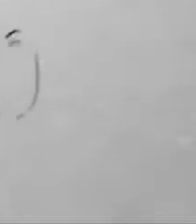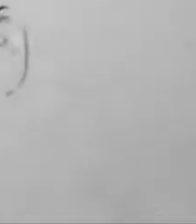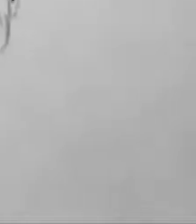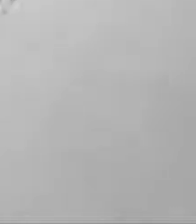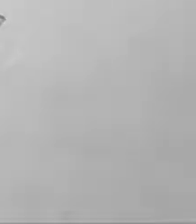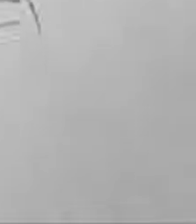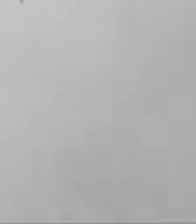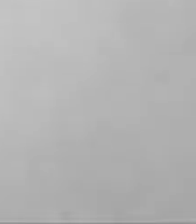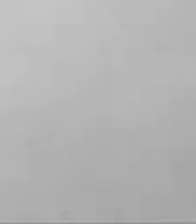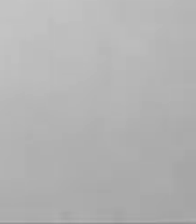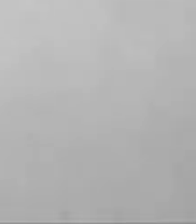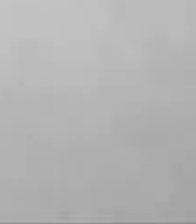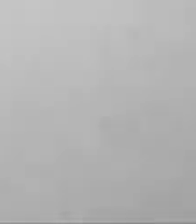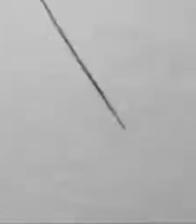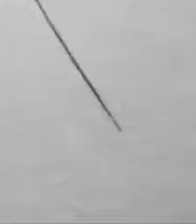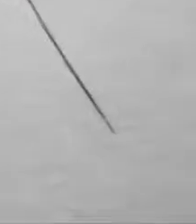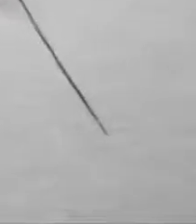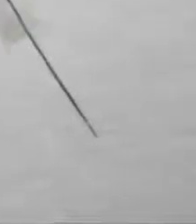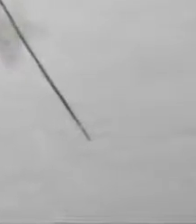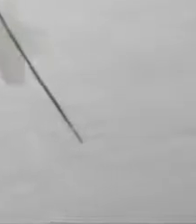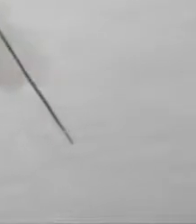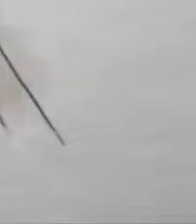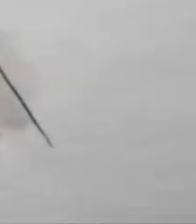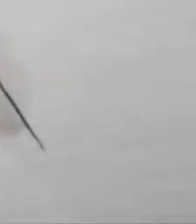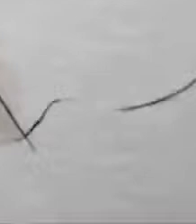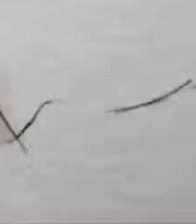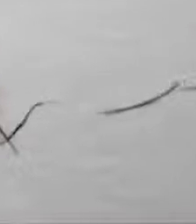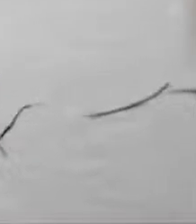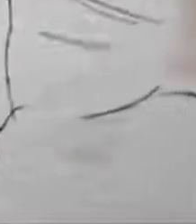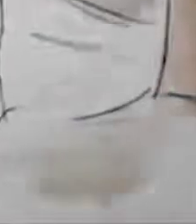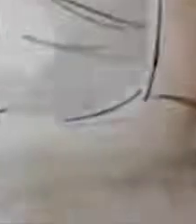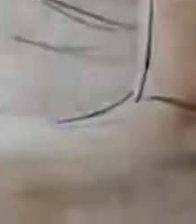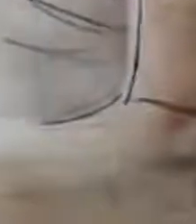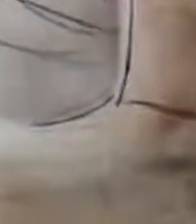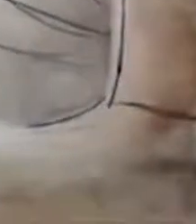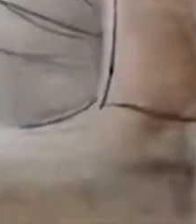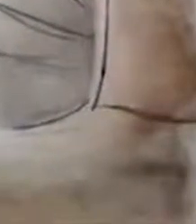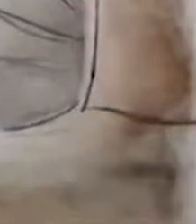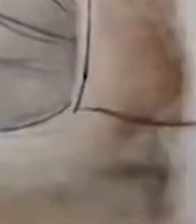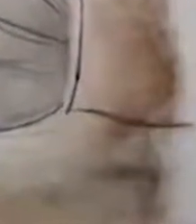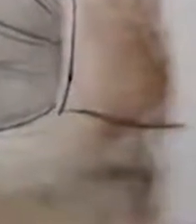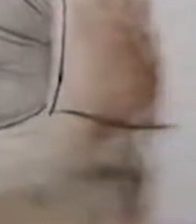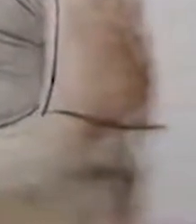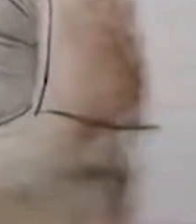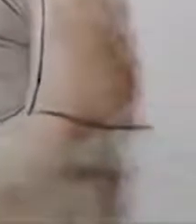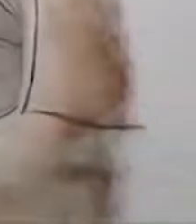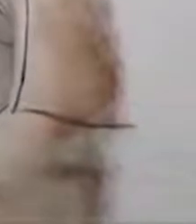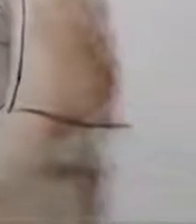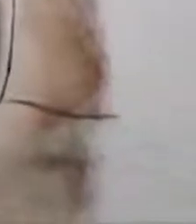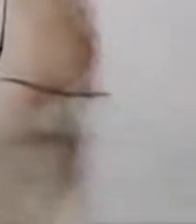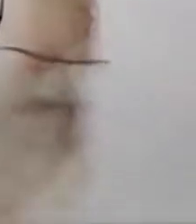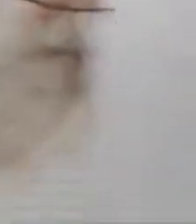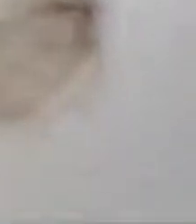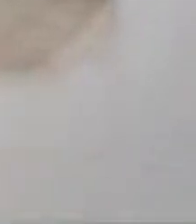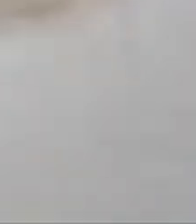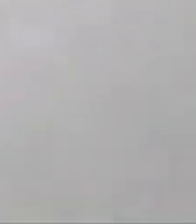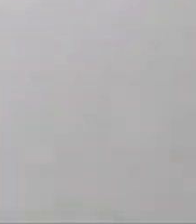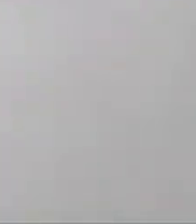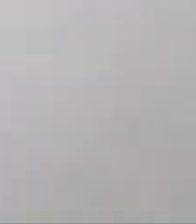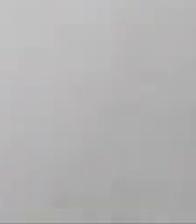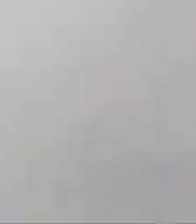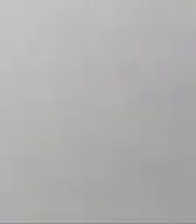Cuidar de idosos é um ato de amor. Neste momento em que eles estão vulneráveis à pandemia do coronavírus,